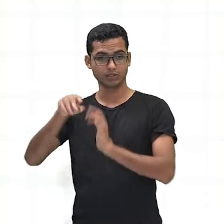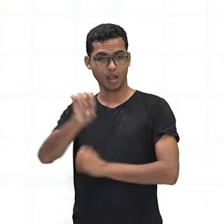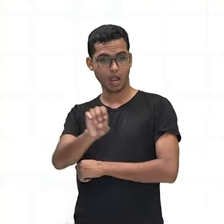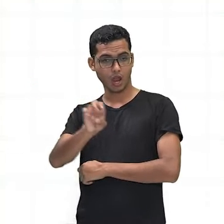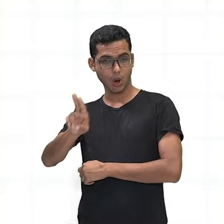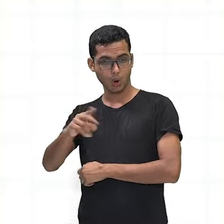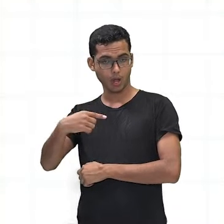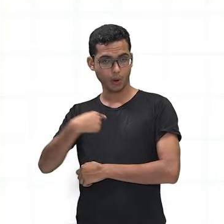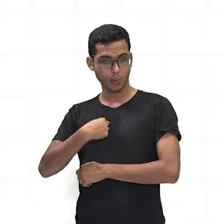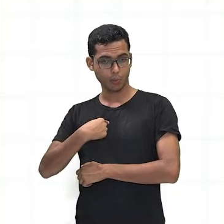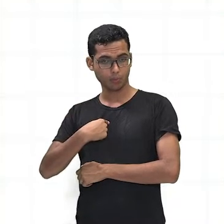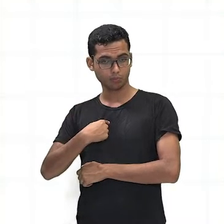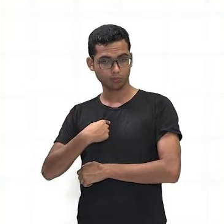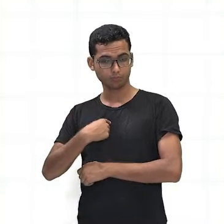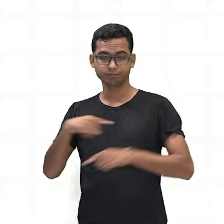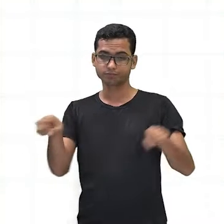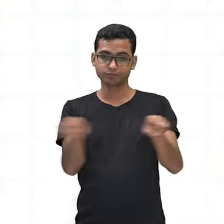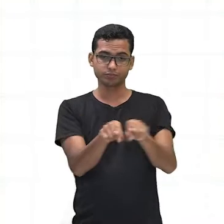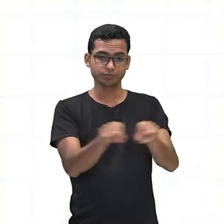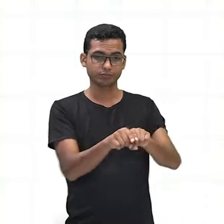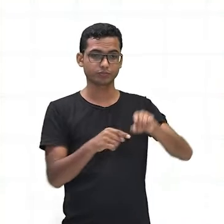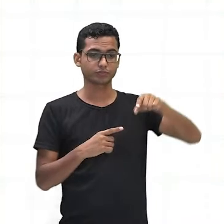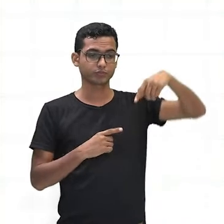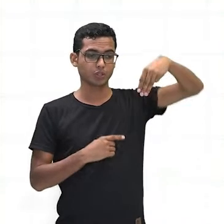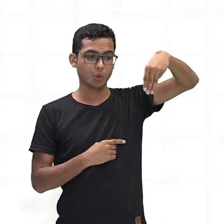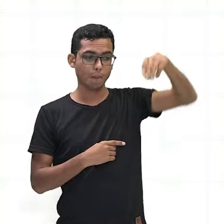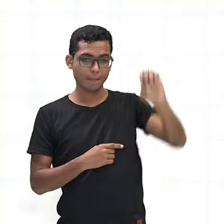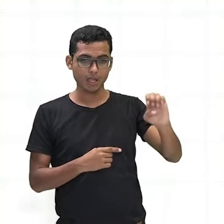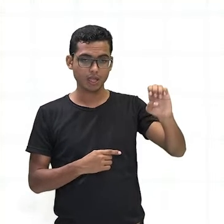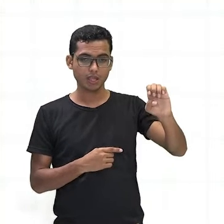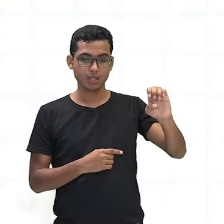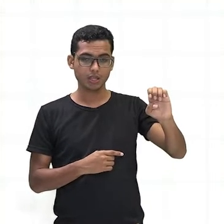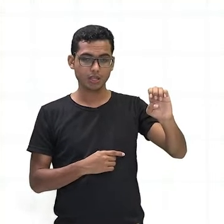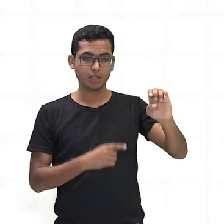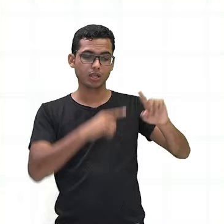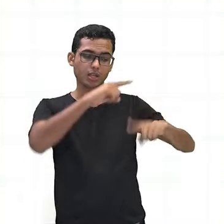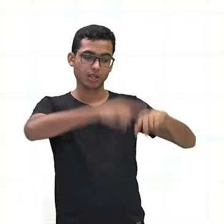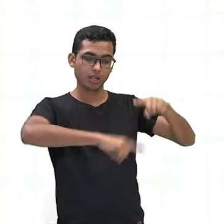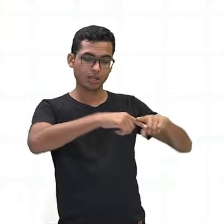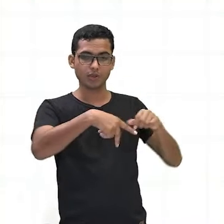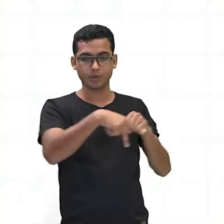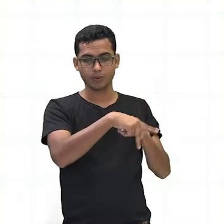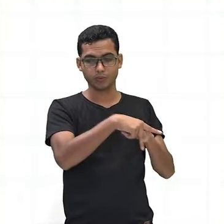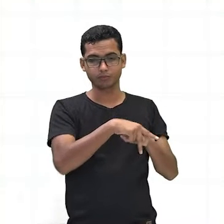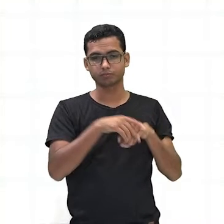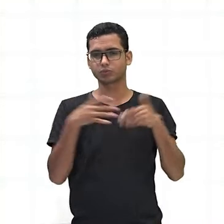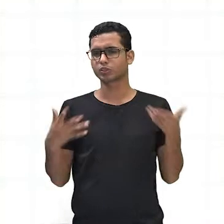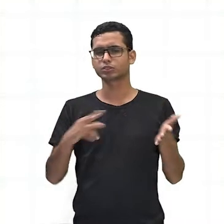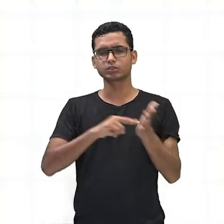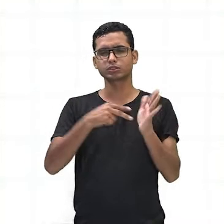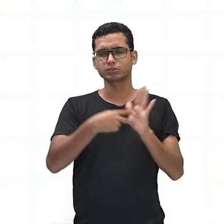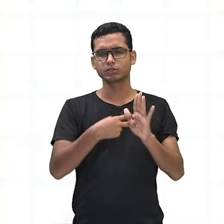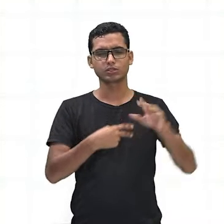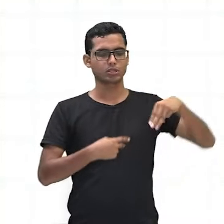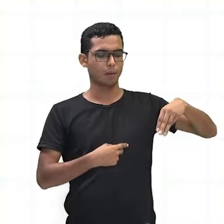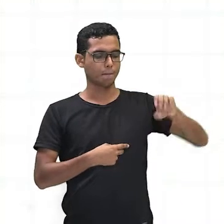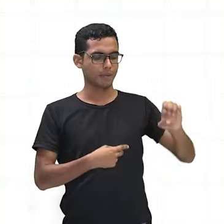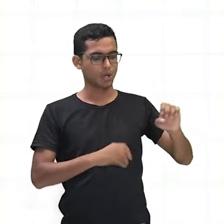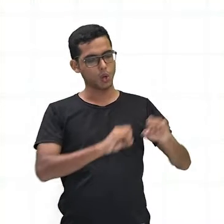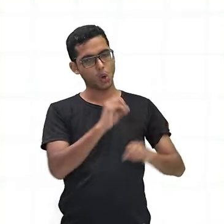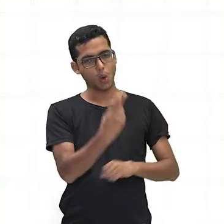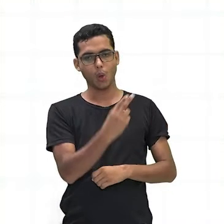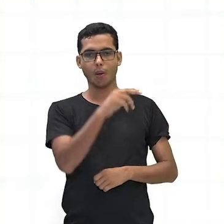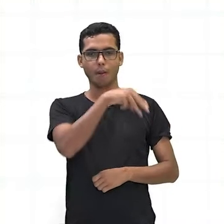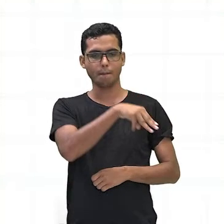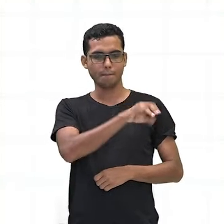tenho o pronome me como função de objeto, certo? Qual é o significado do me? Me ou